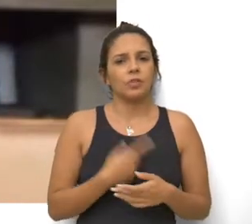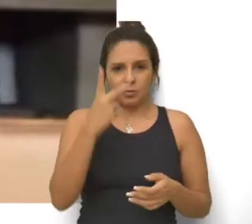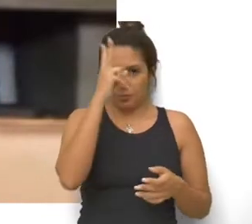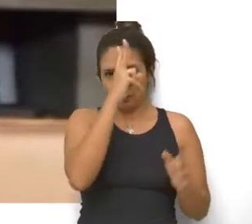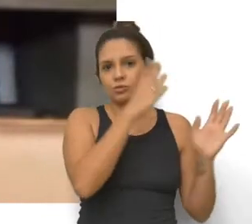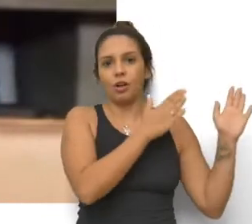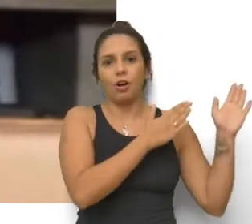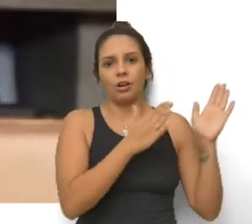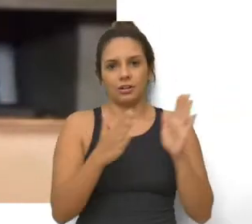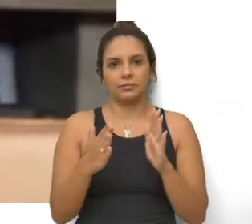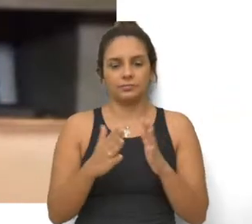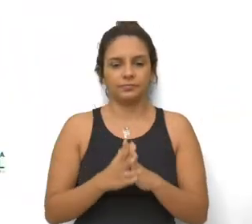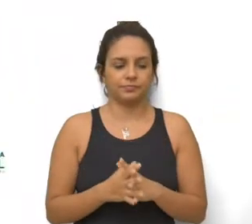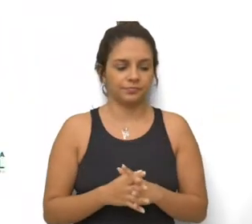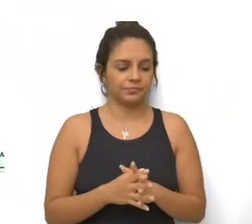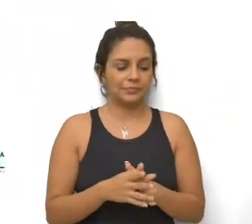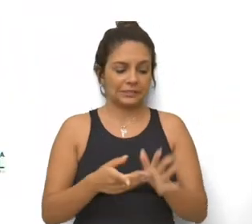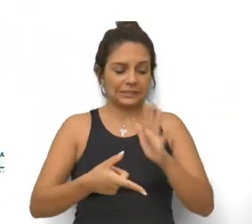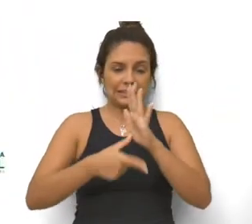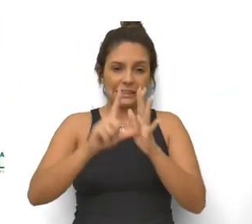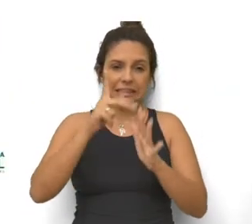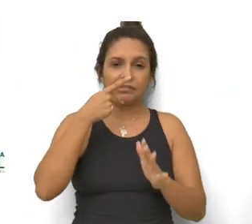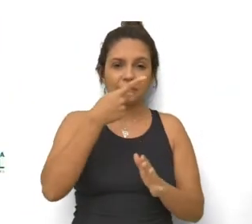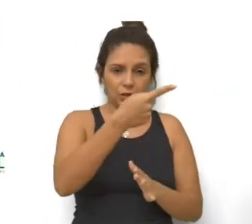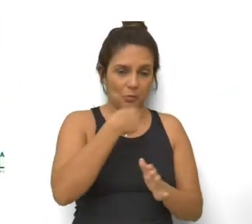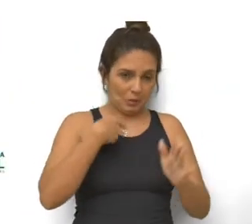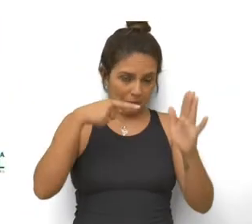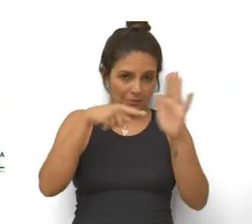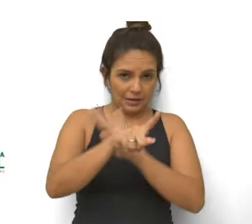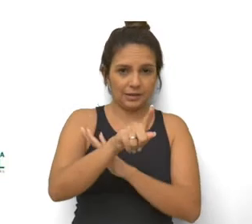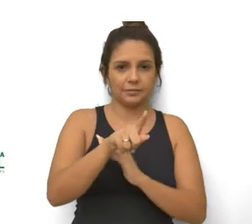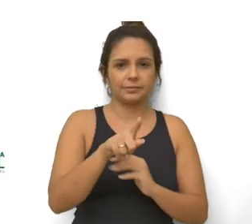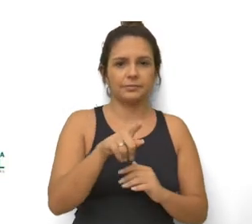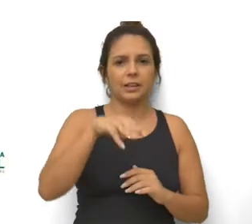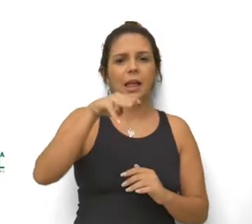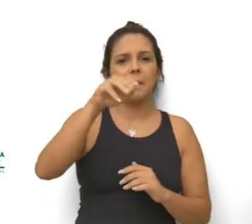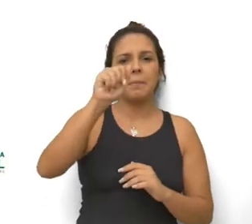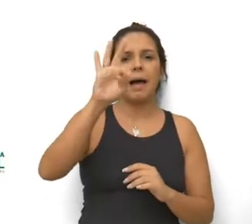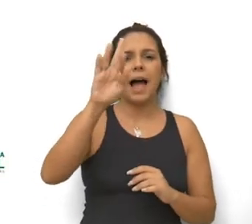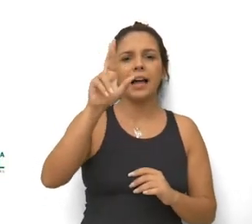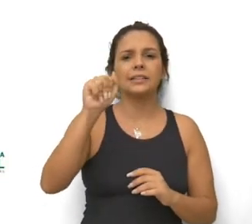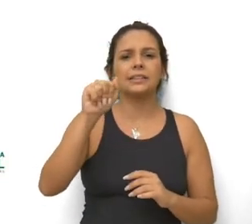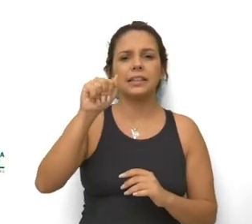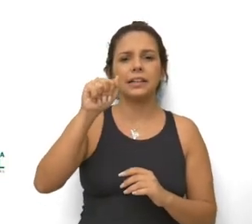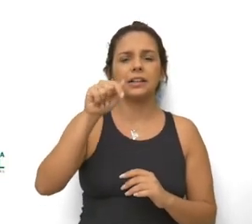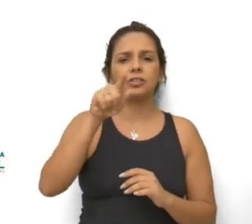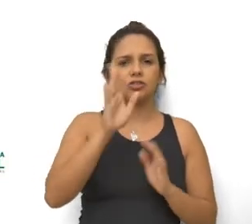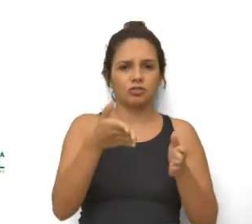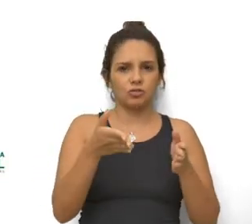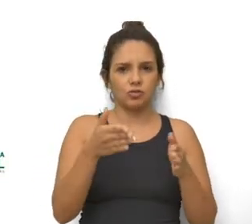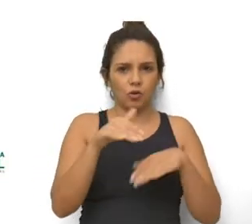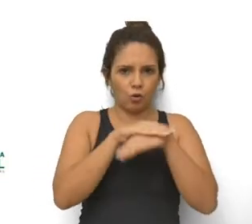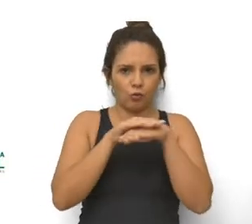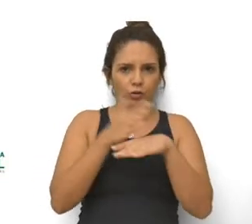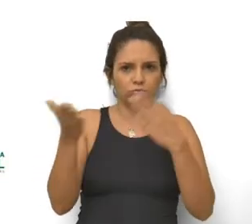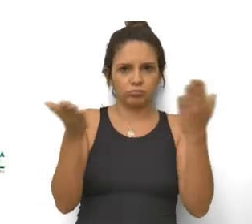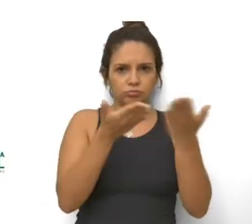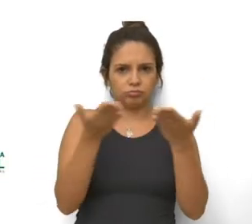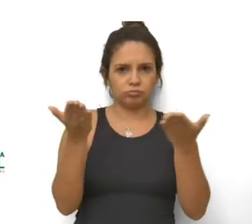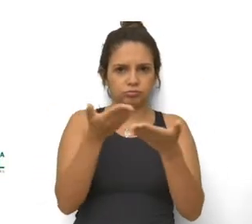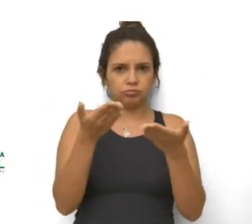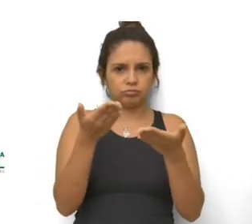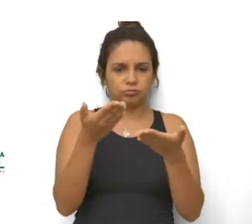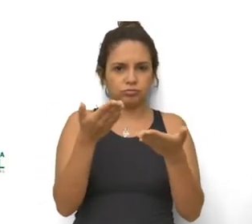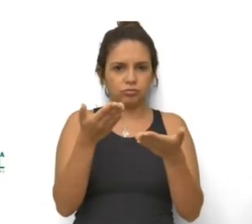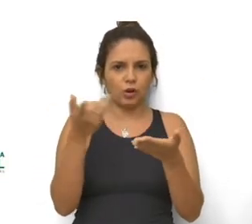longa história. Antes de você falar, eu quero só fazer uma pergunta para a Marta. Ô, Marta, vocês chegaram a conversar sobre a Bishop,